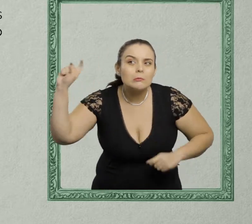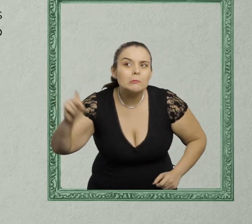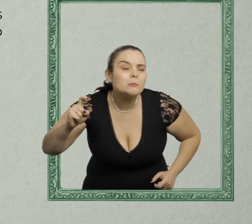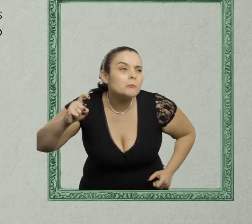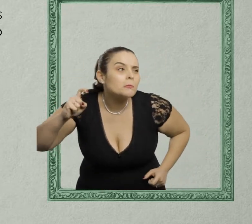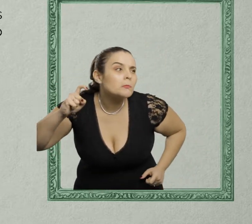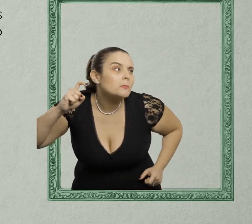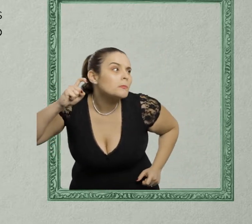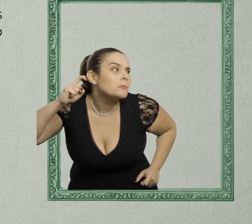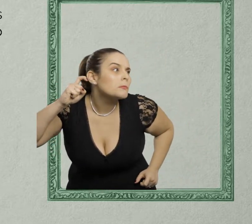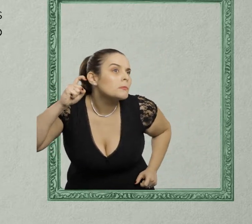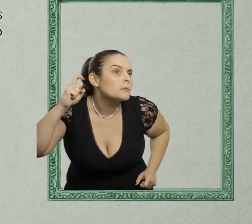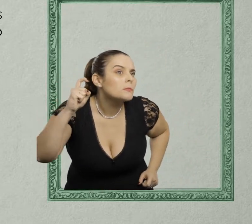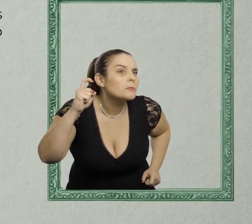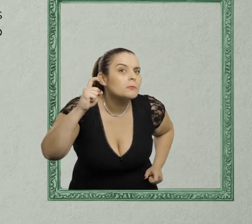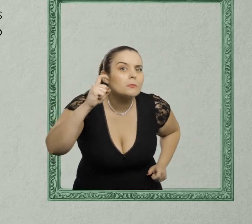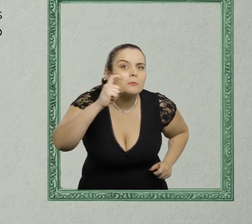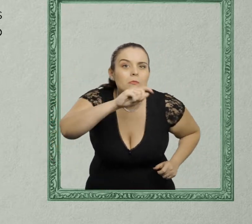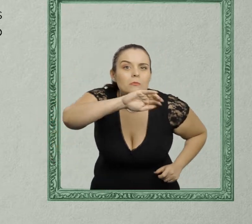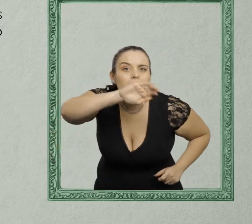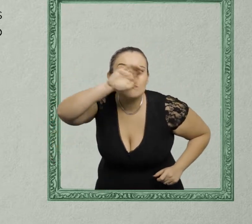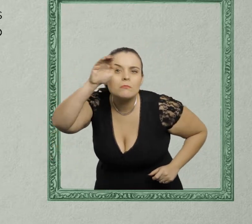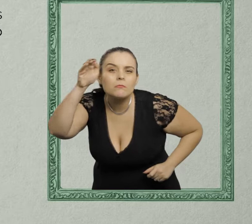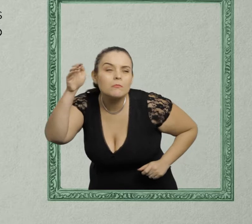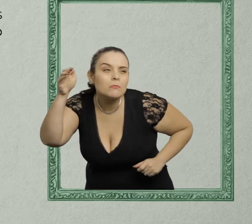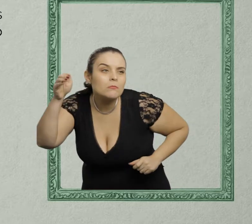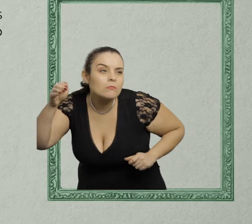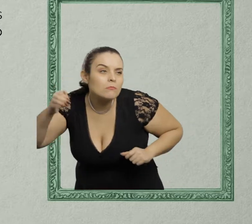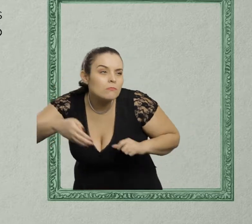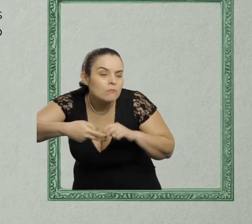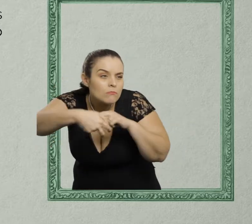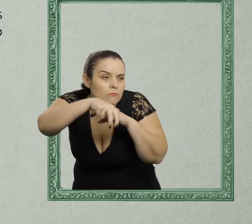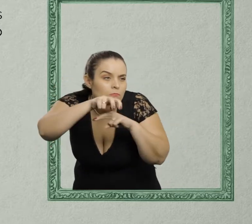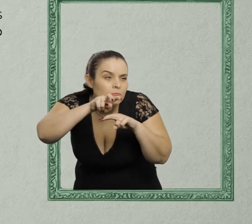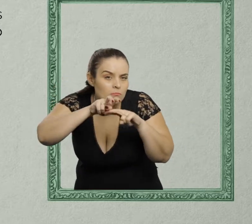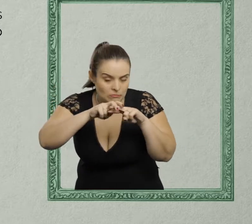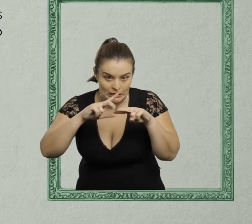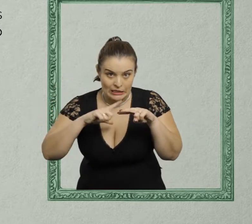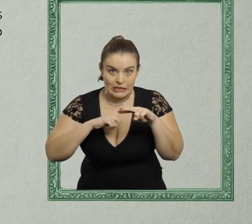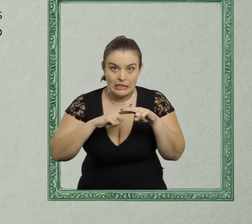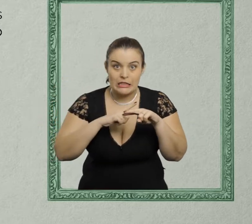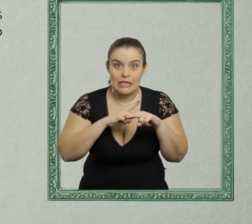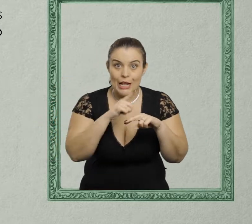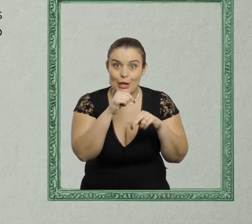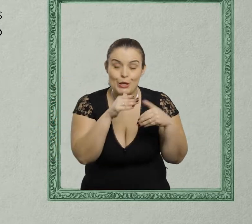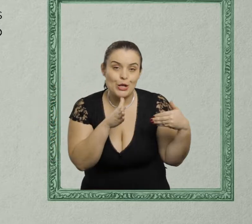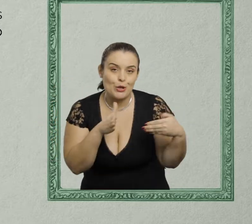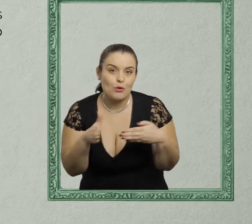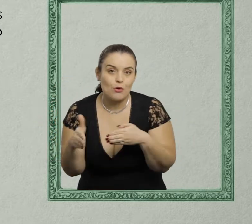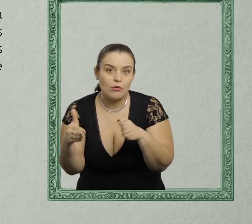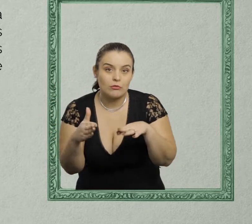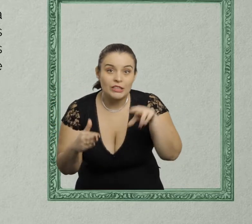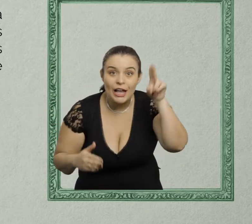Capitão Gancho e os piratas acamparam numa montanha. Embaixo da montanha tinha um pequeno rio. Os índios